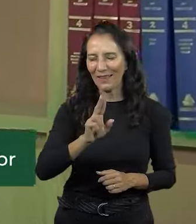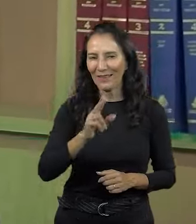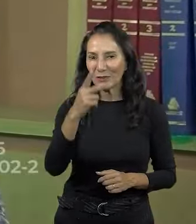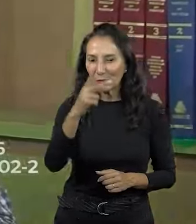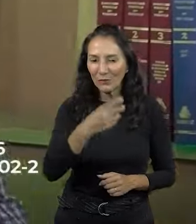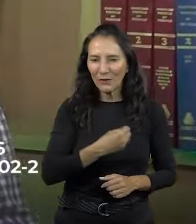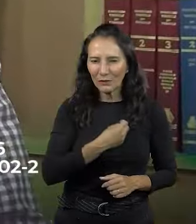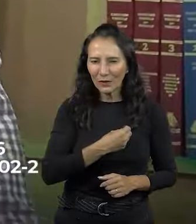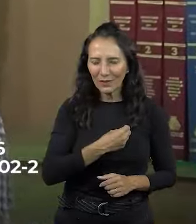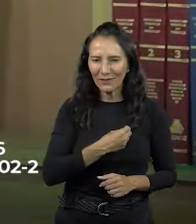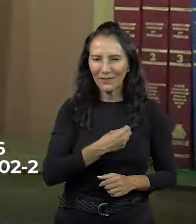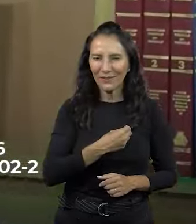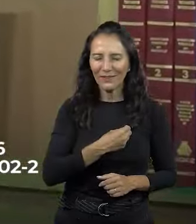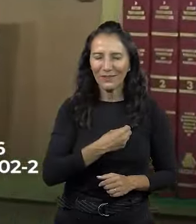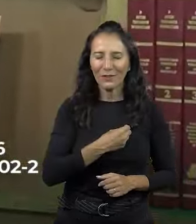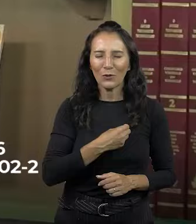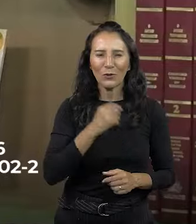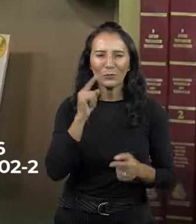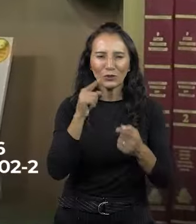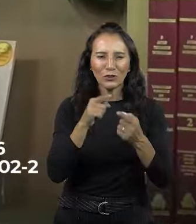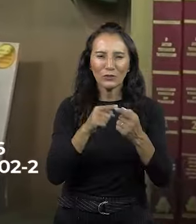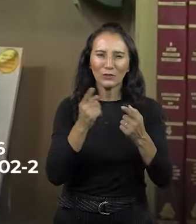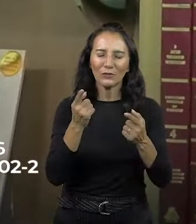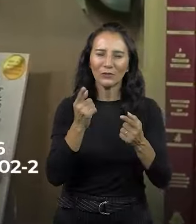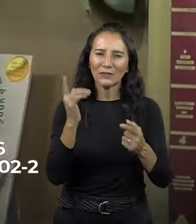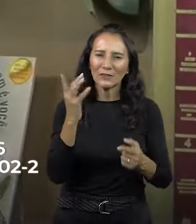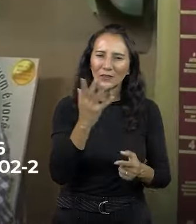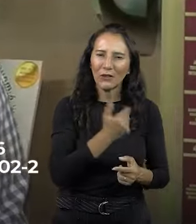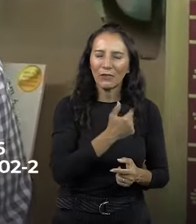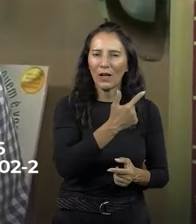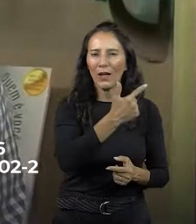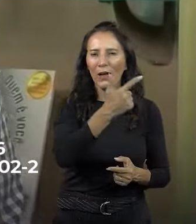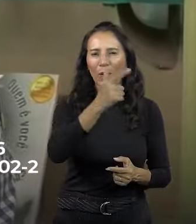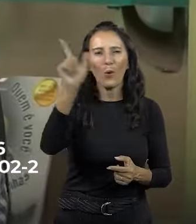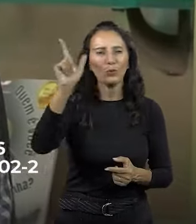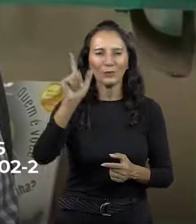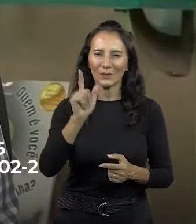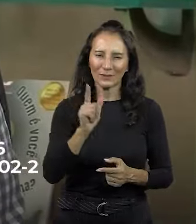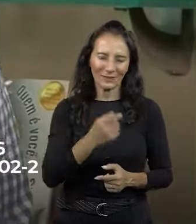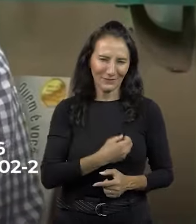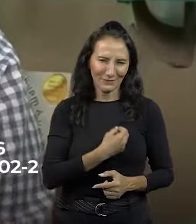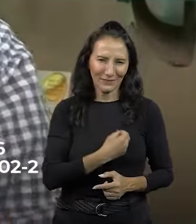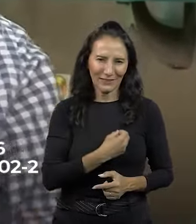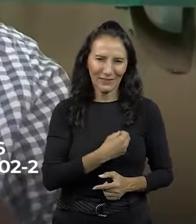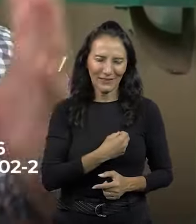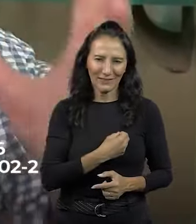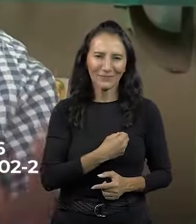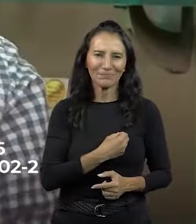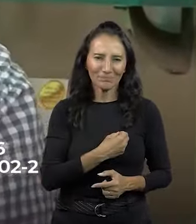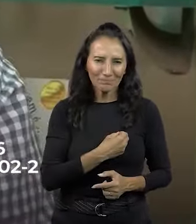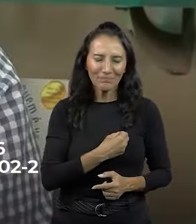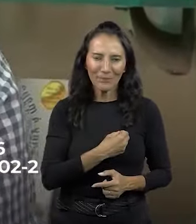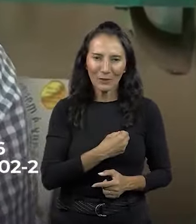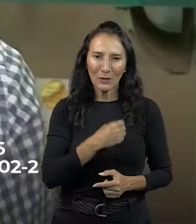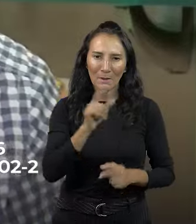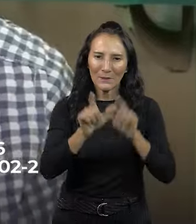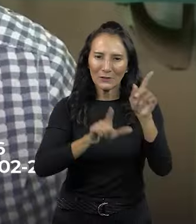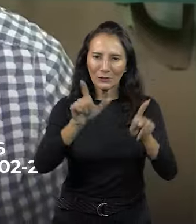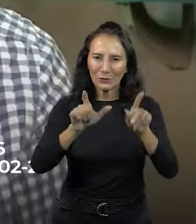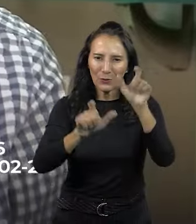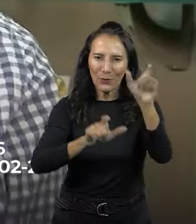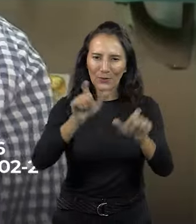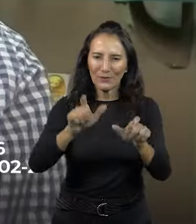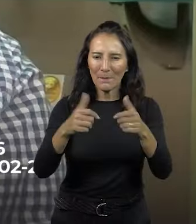resgatar muitas e muitas vidas não só da sua família mas também gente que convive com